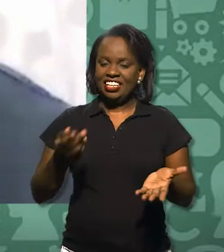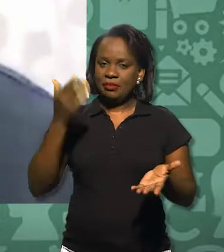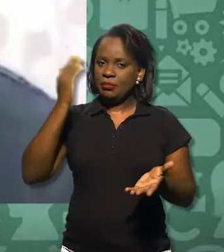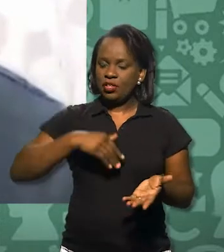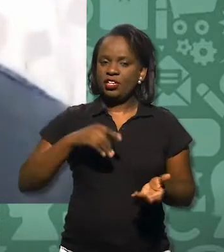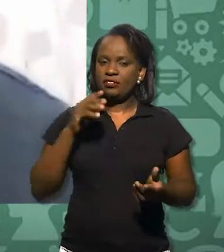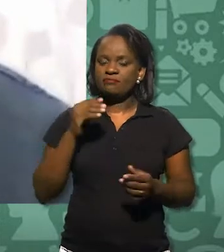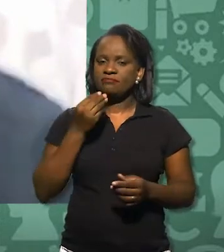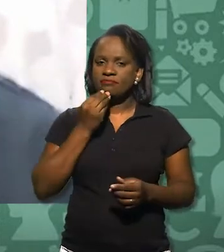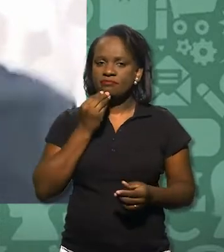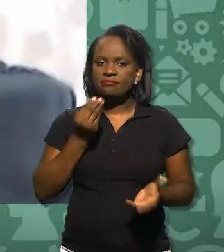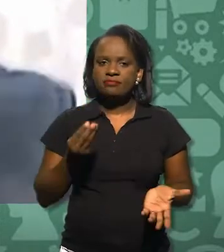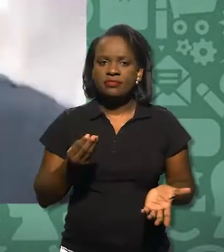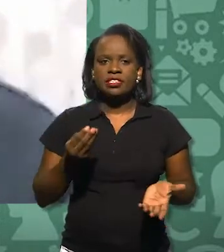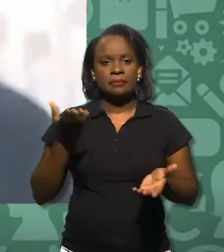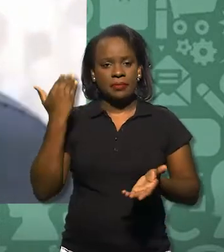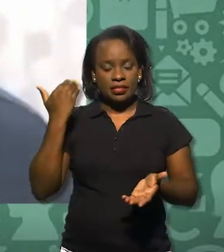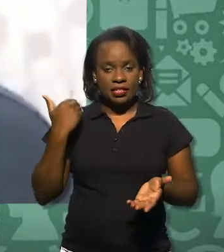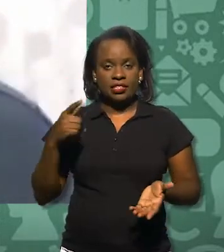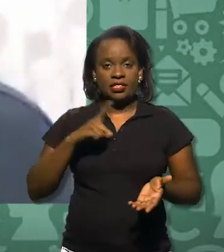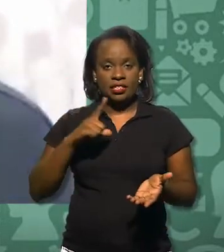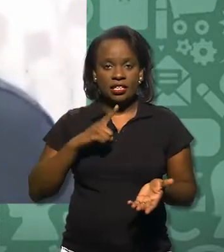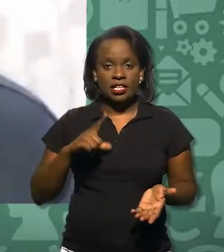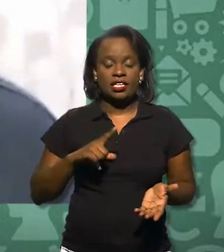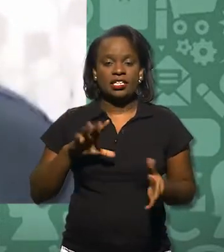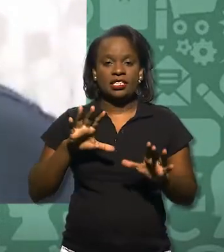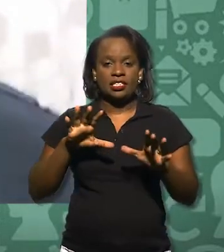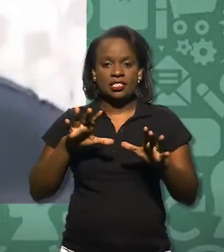Foi isso que mostrou para a gente. Tá? Como no passado